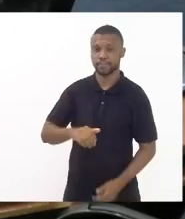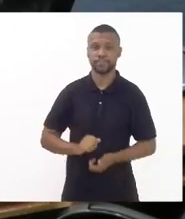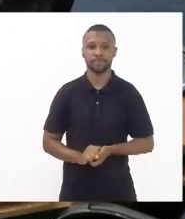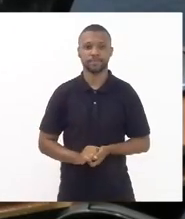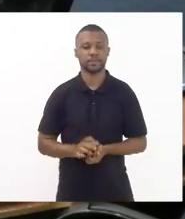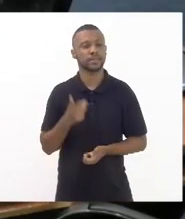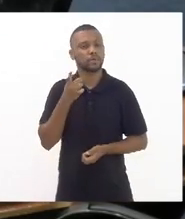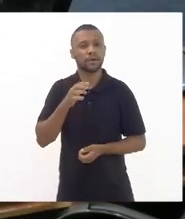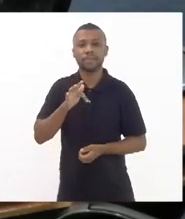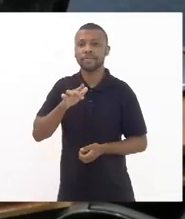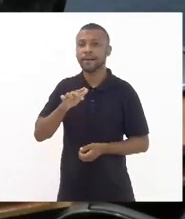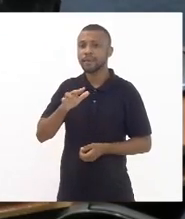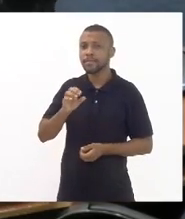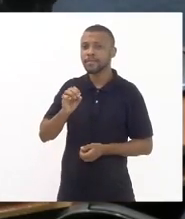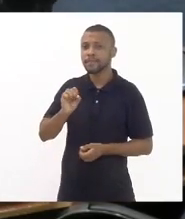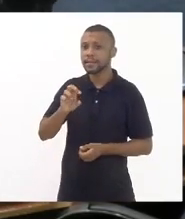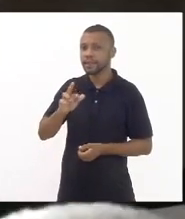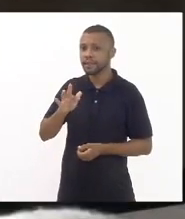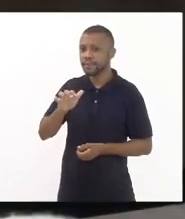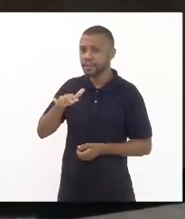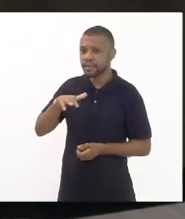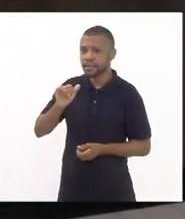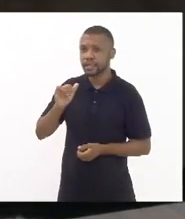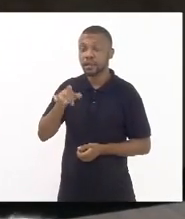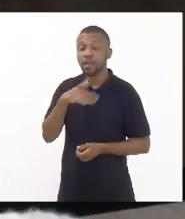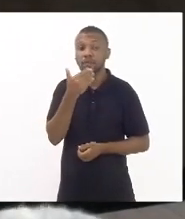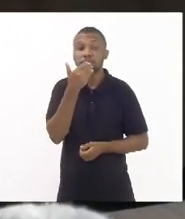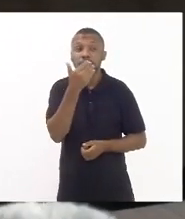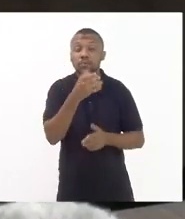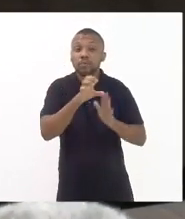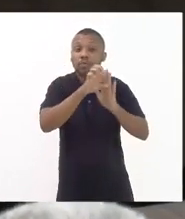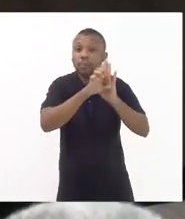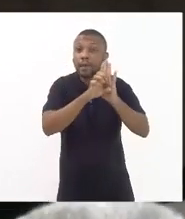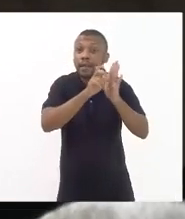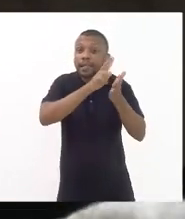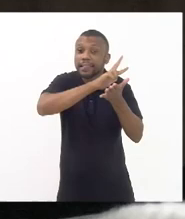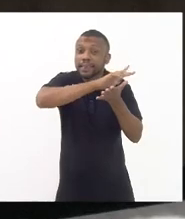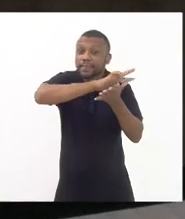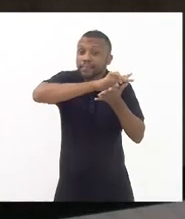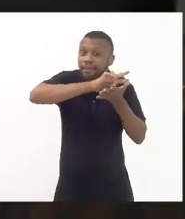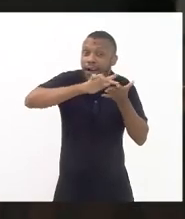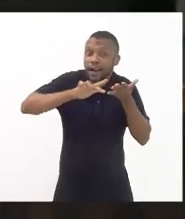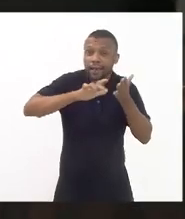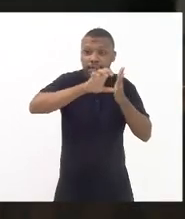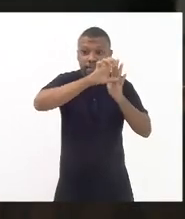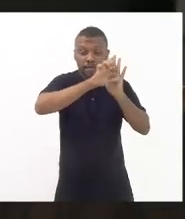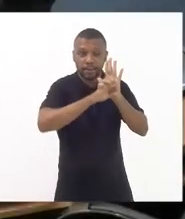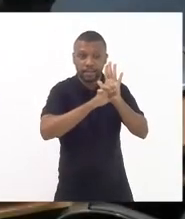Serafini. Senhor presidente, é com emendas. É com emendas. Ok. Ok.